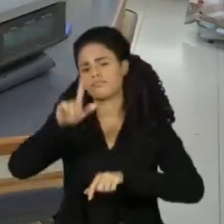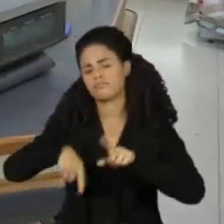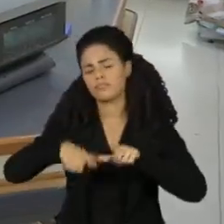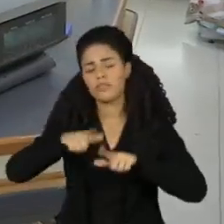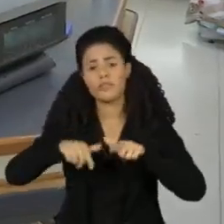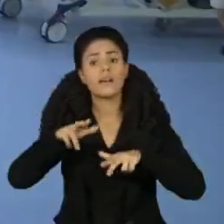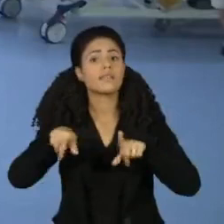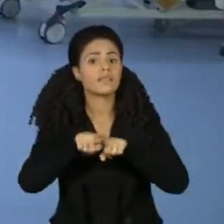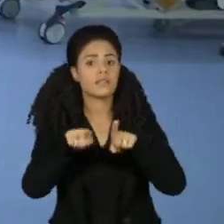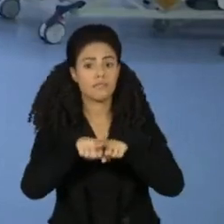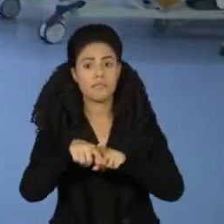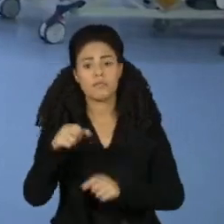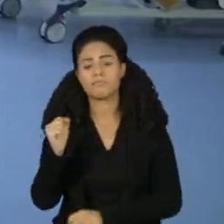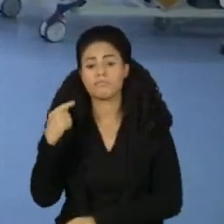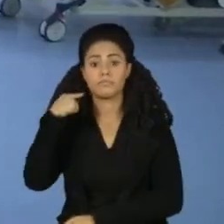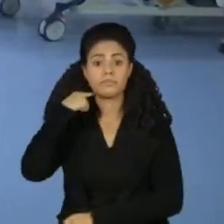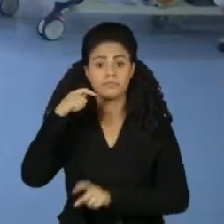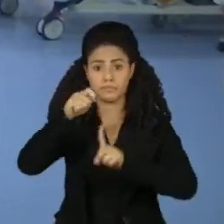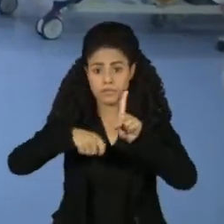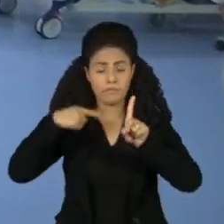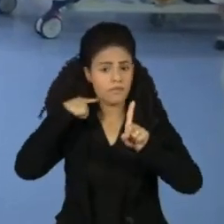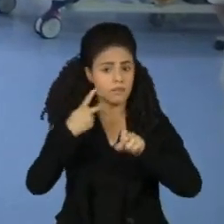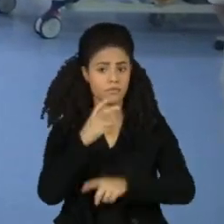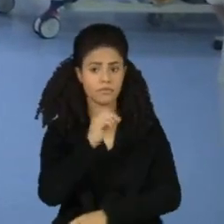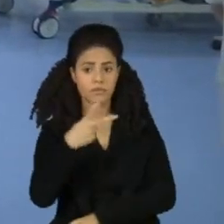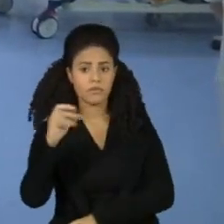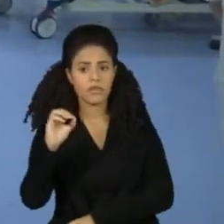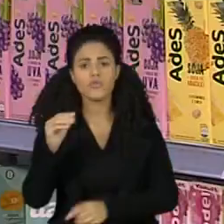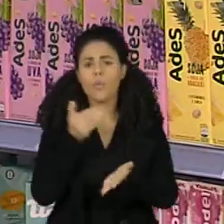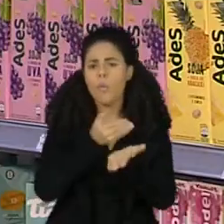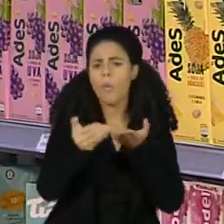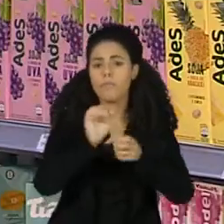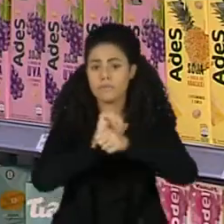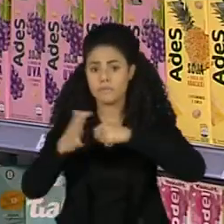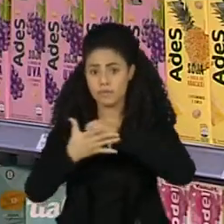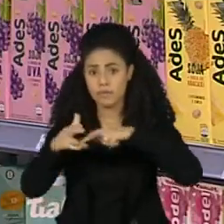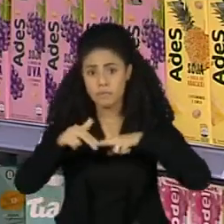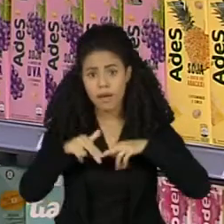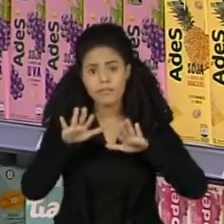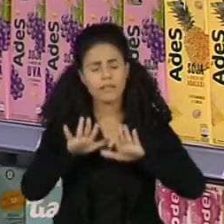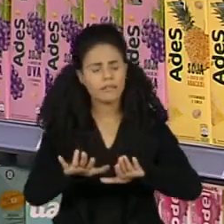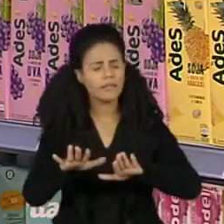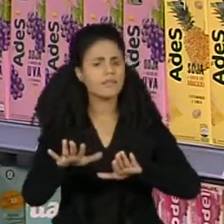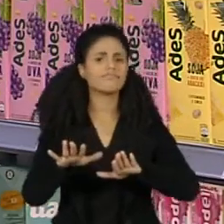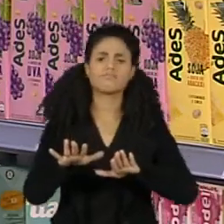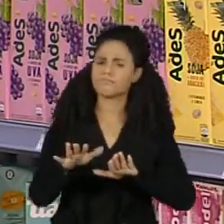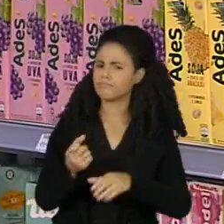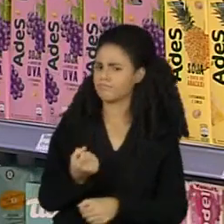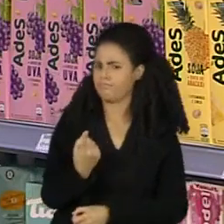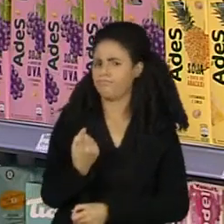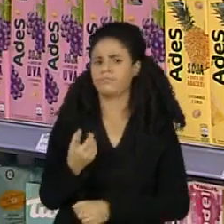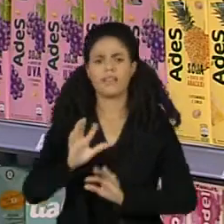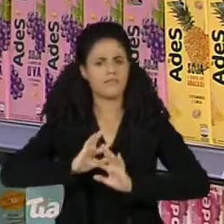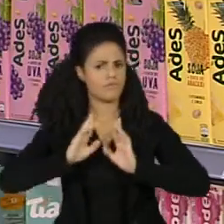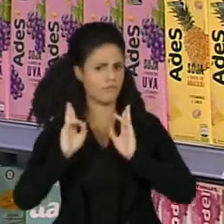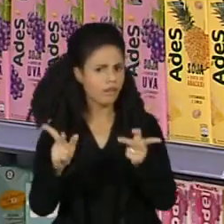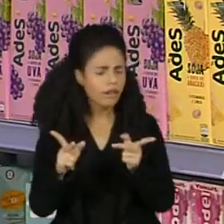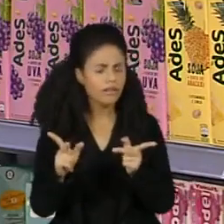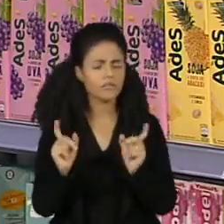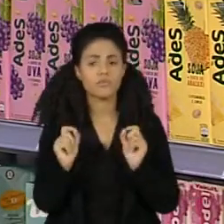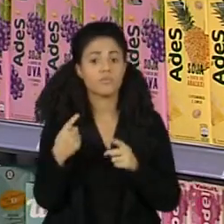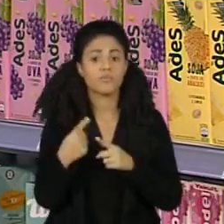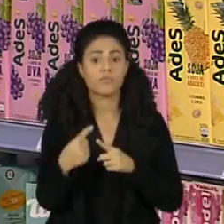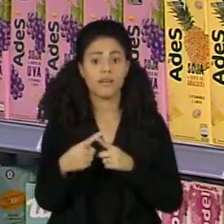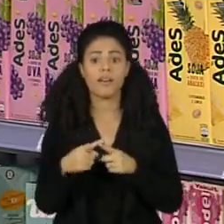foi em maio de 2020, no início da pandemia de Covid. Mas aqui a situação foi completamente diferente.